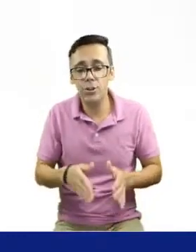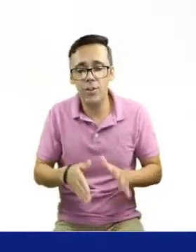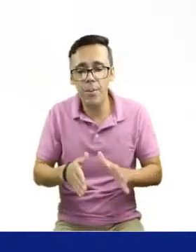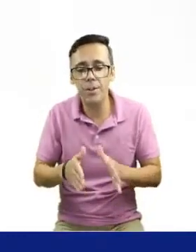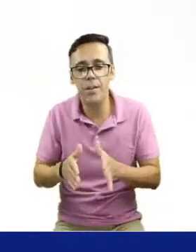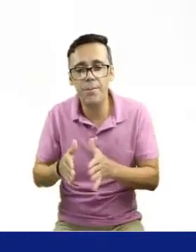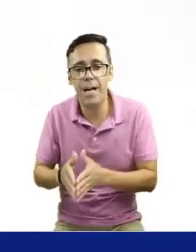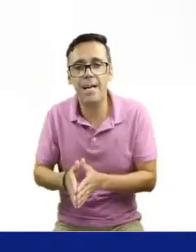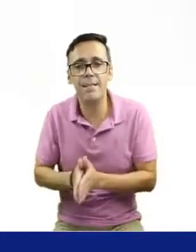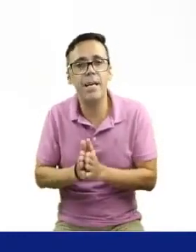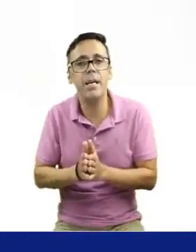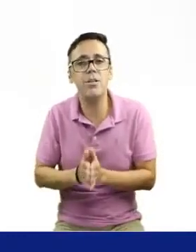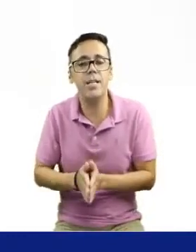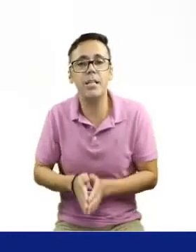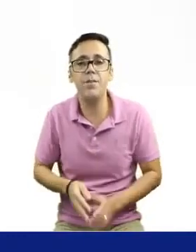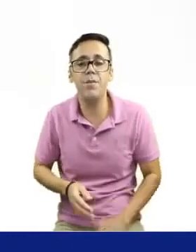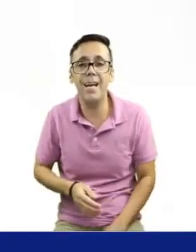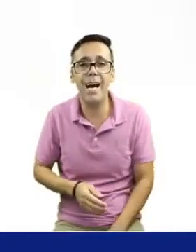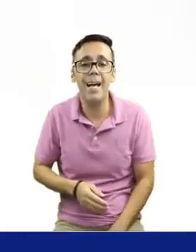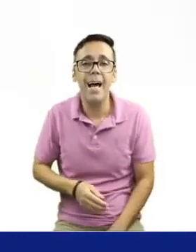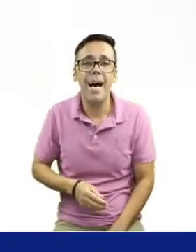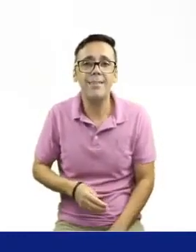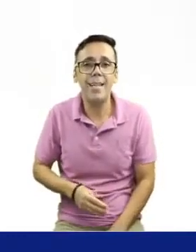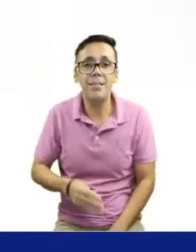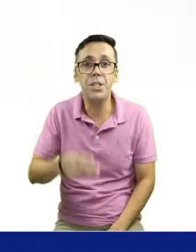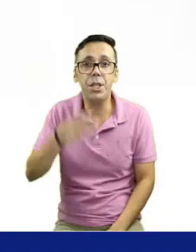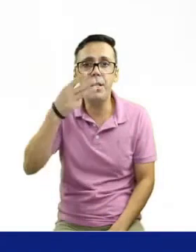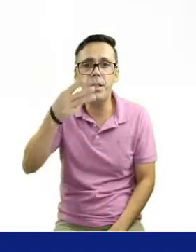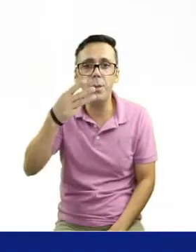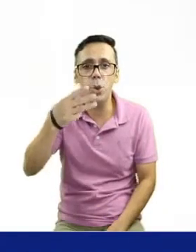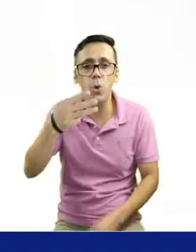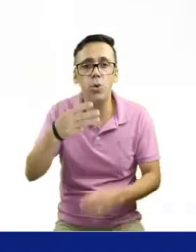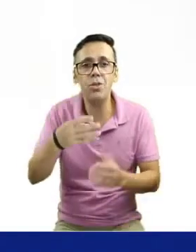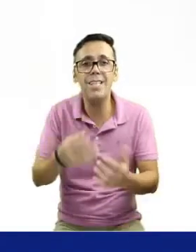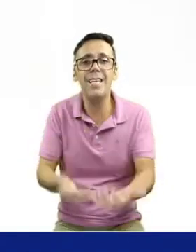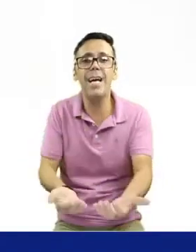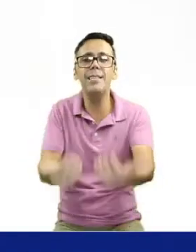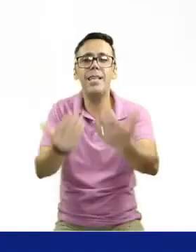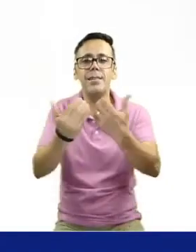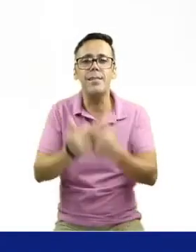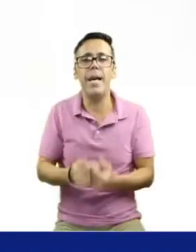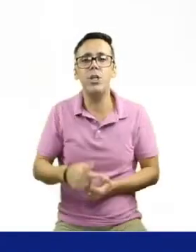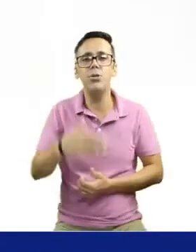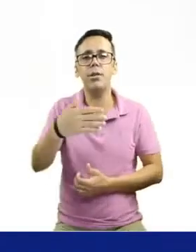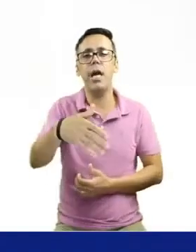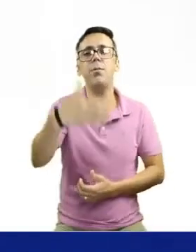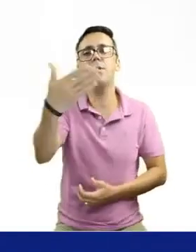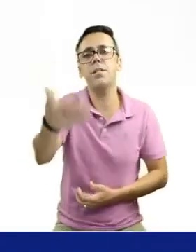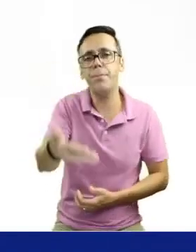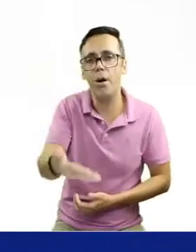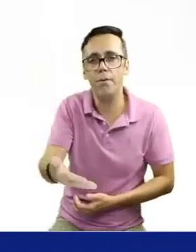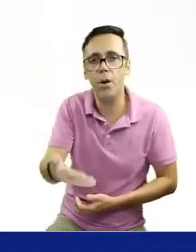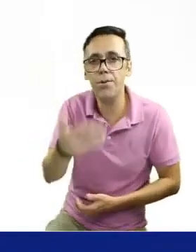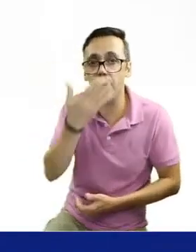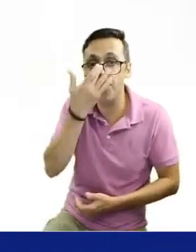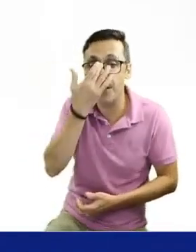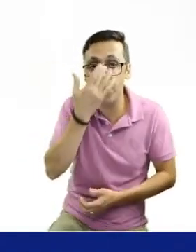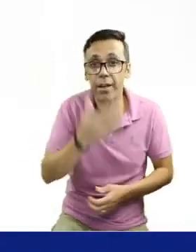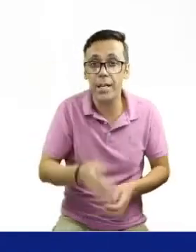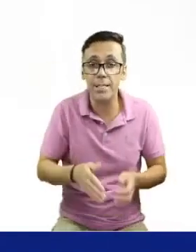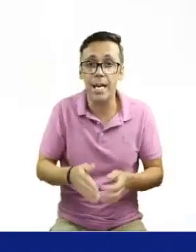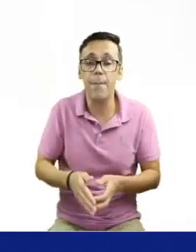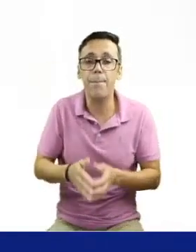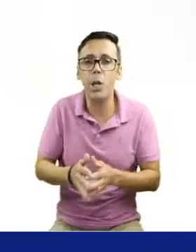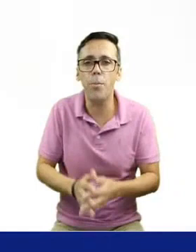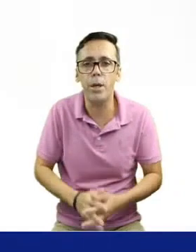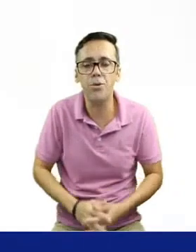aqui só vai poder levar para casa aquele candidato que ficar até 30 minutos que antecede o término dessa prova ou